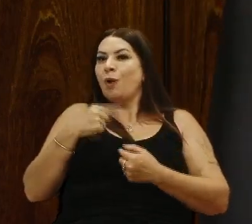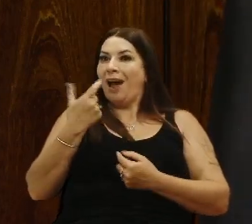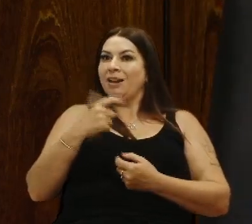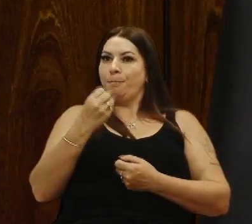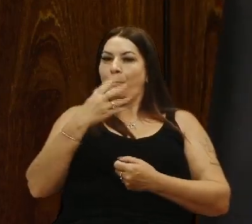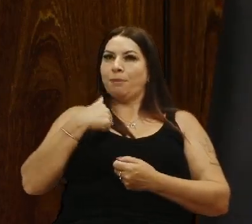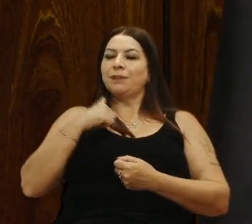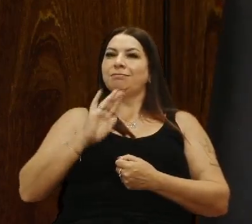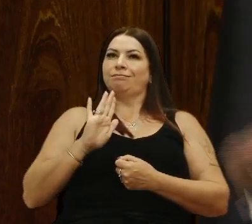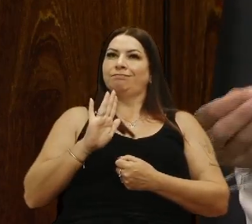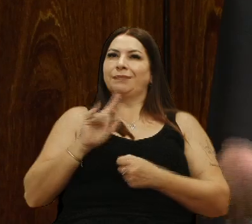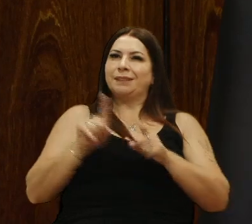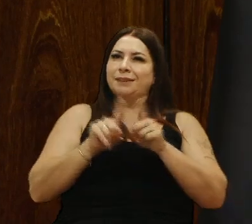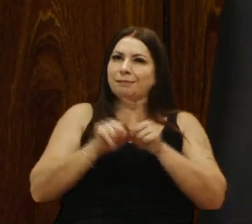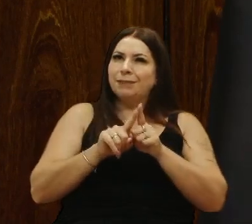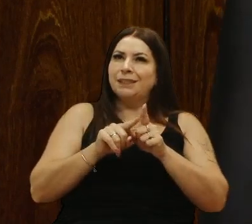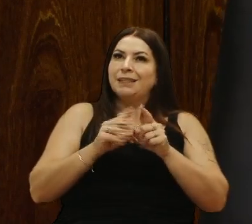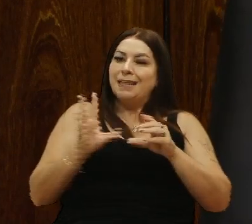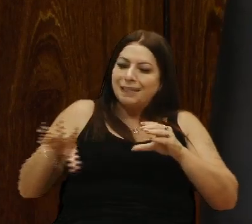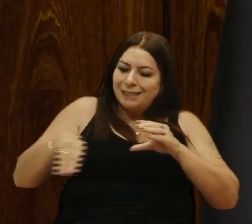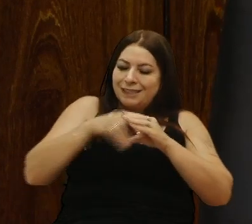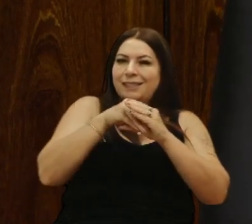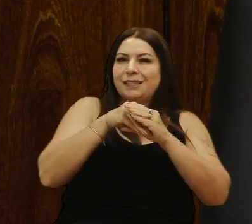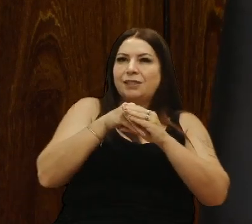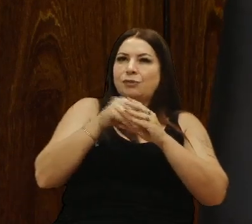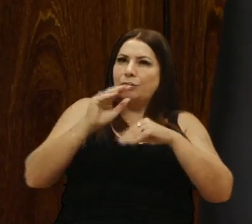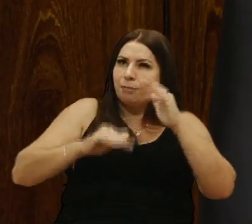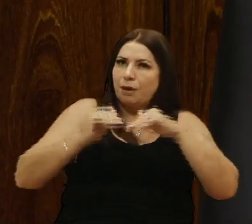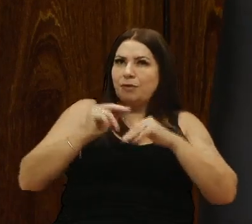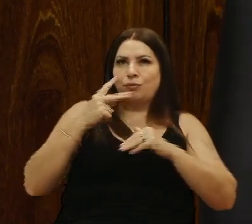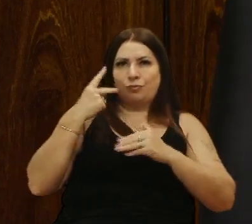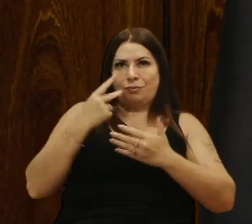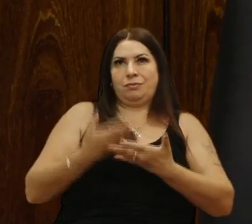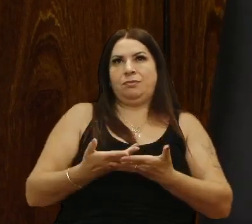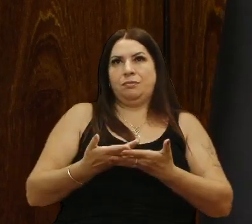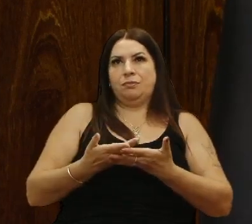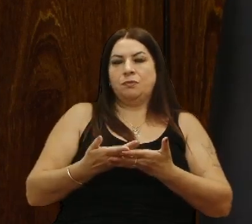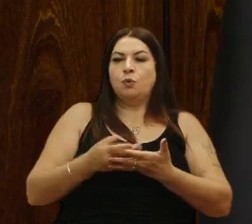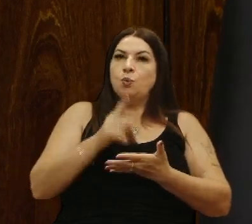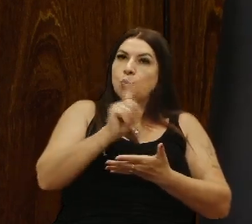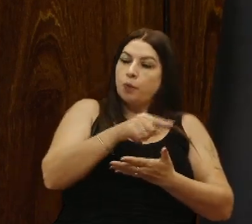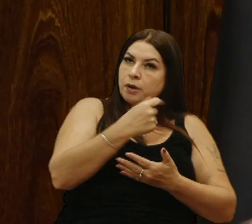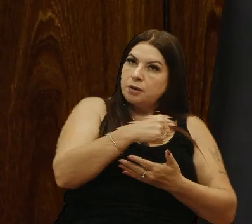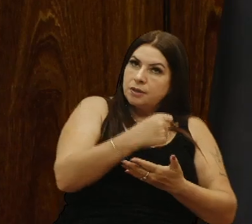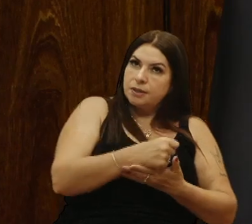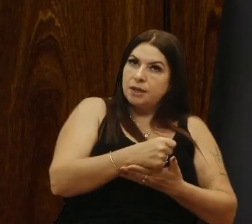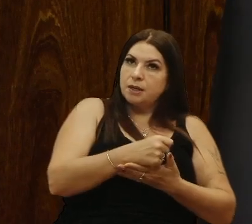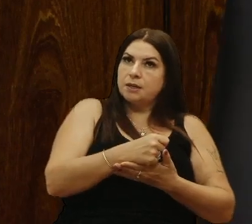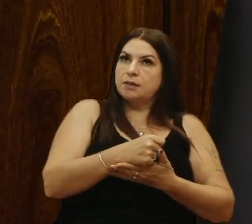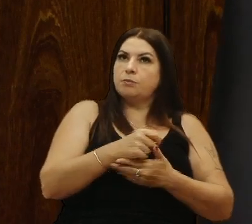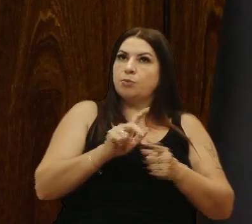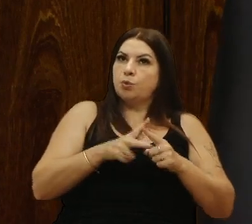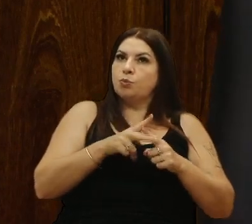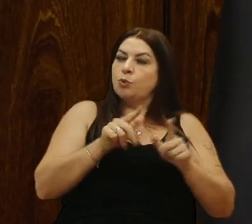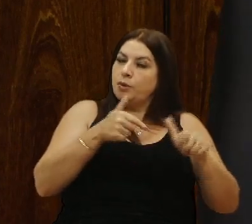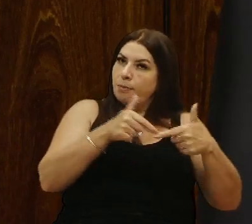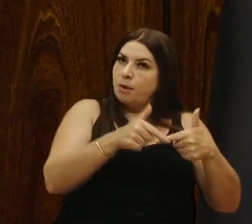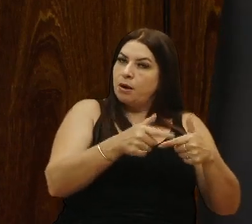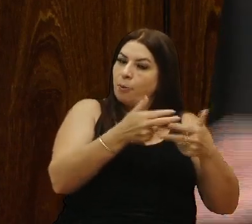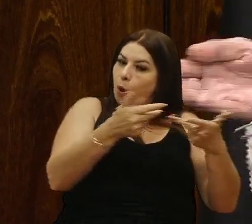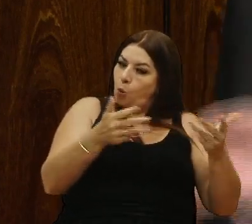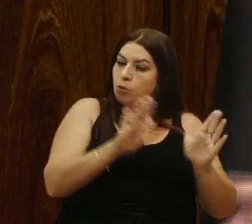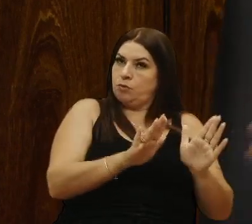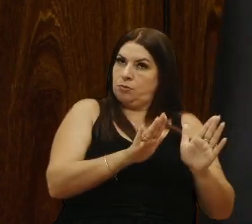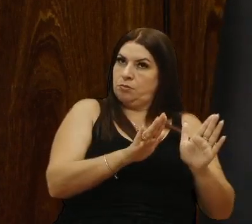convém. Eu acho que isso tem que estar inserido na nossa prática política. Quando é necessário para a manutenção do trabalho, é uma